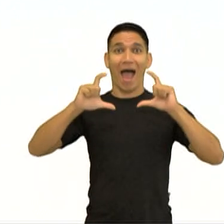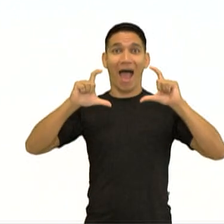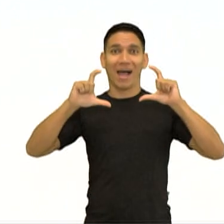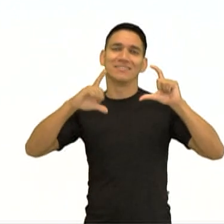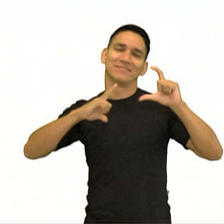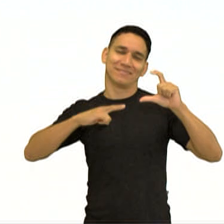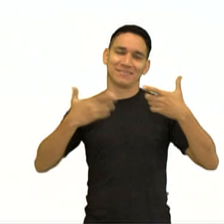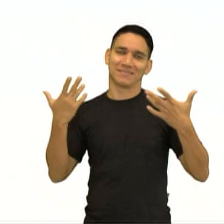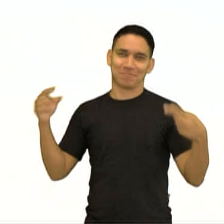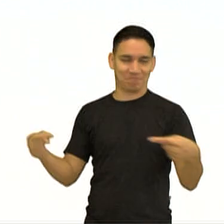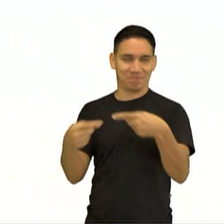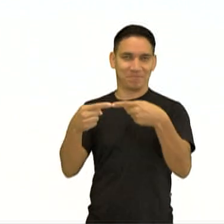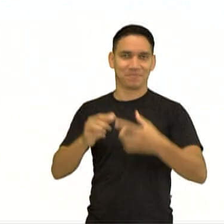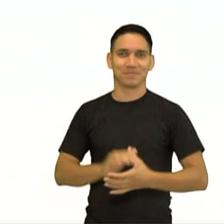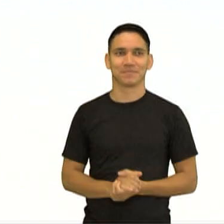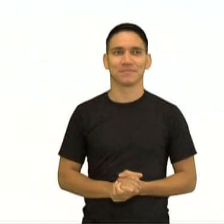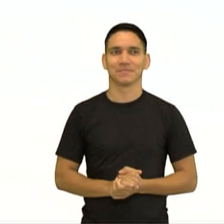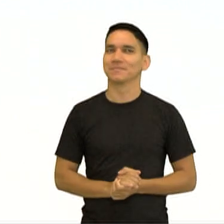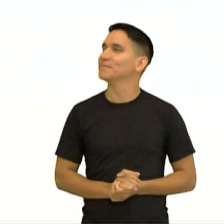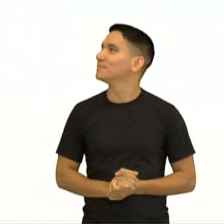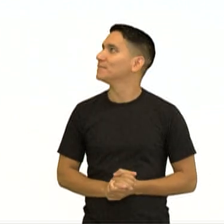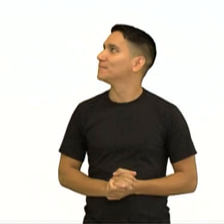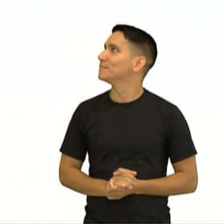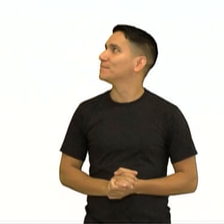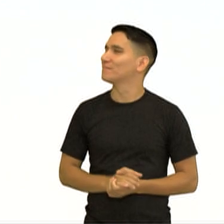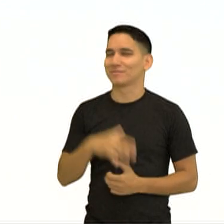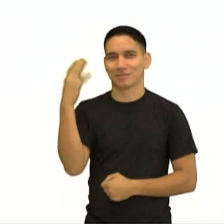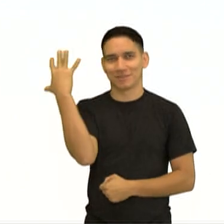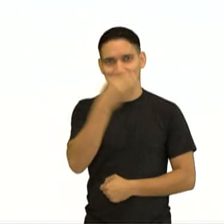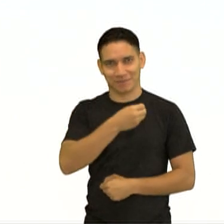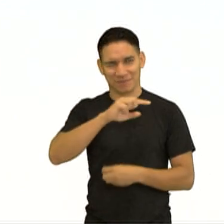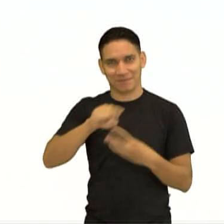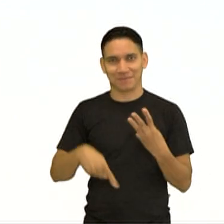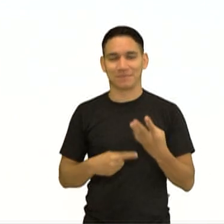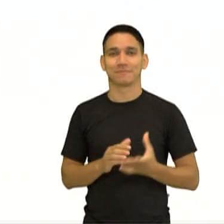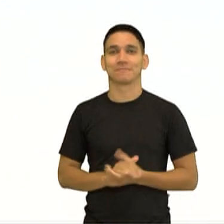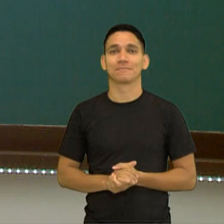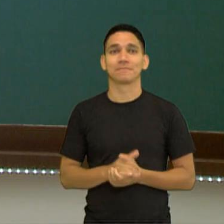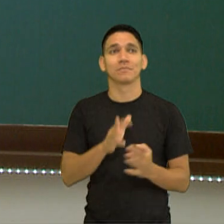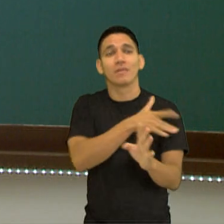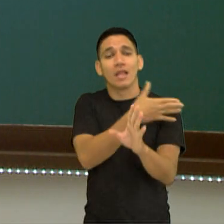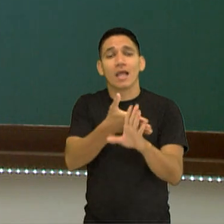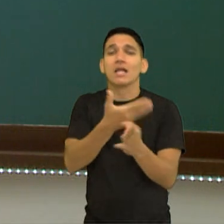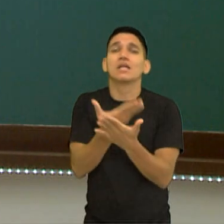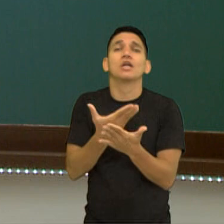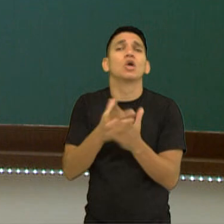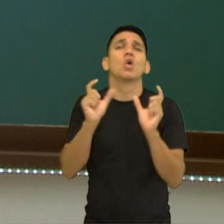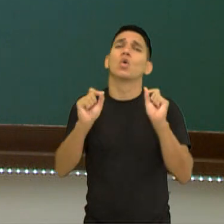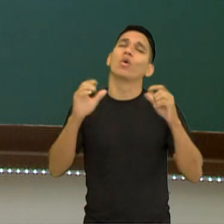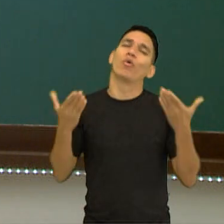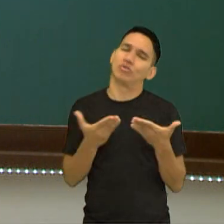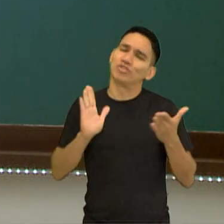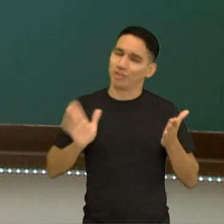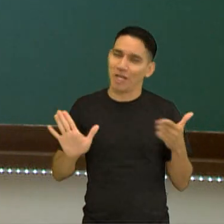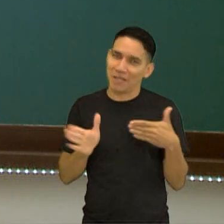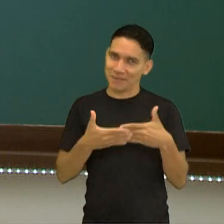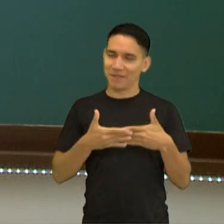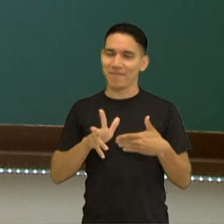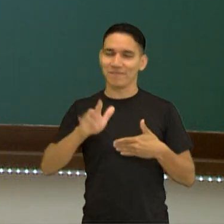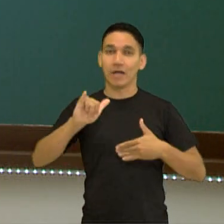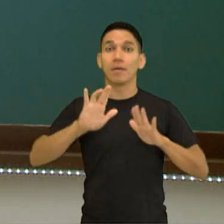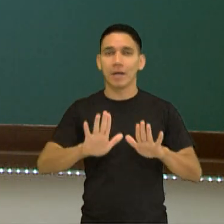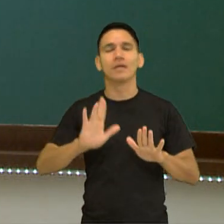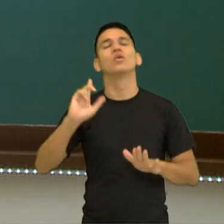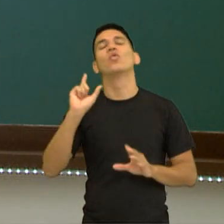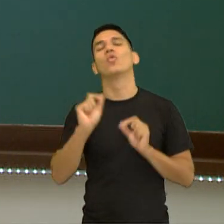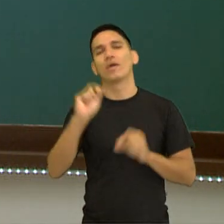maior ali. Ok? Bem bonitinhos eles, né? E aí, o que nós estudamos hoje? Pois eu vou parar por aqui, hein? Nós conhecemos